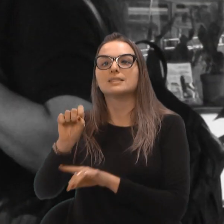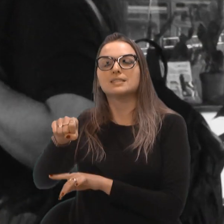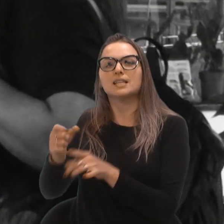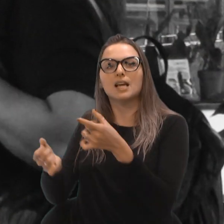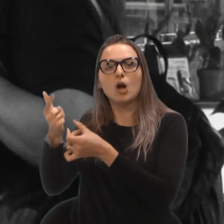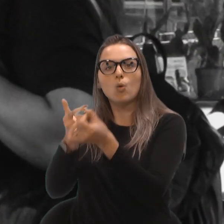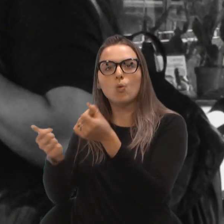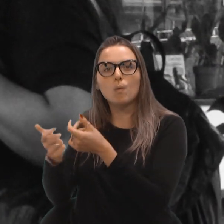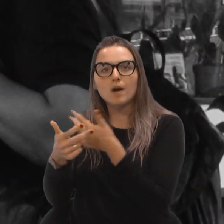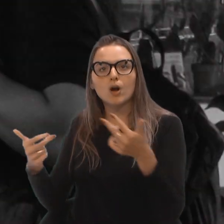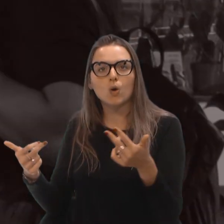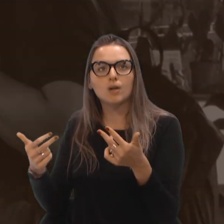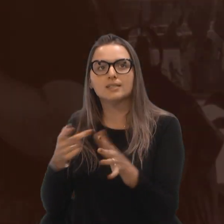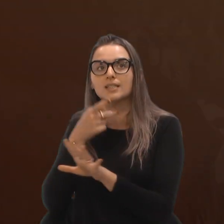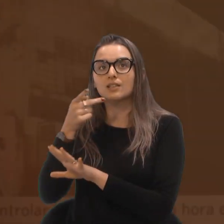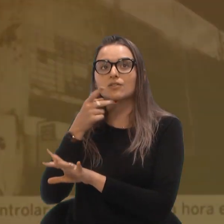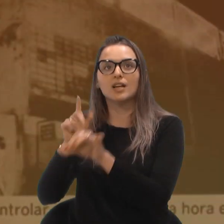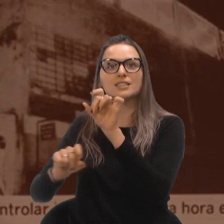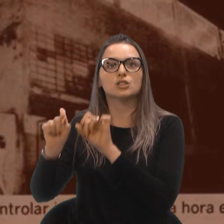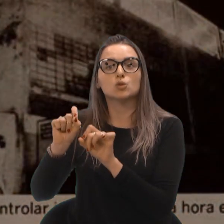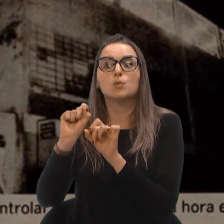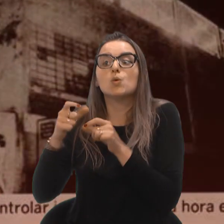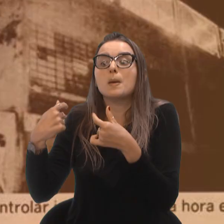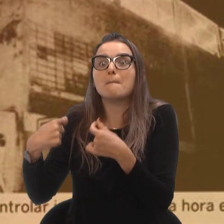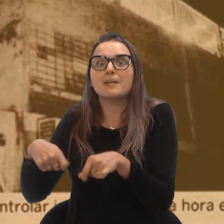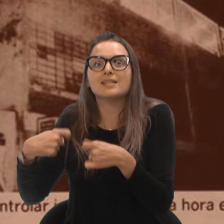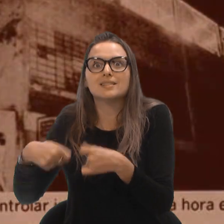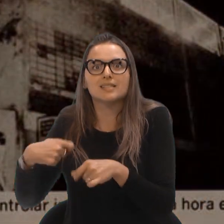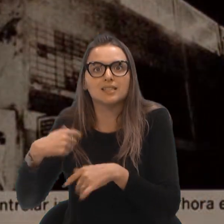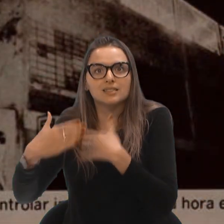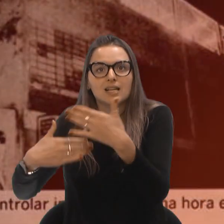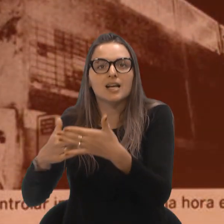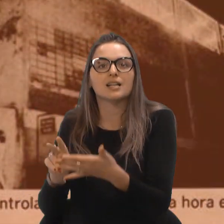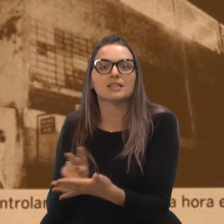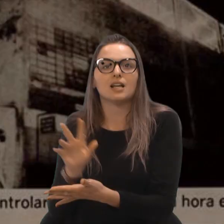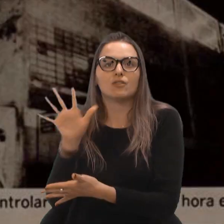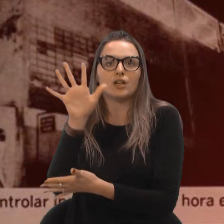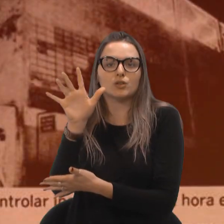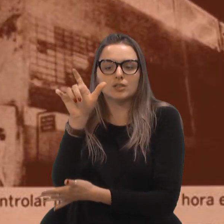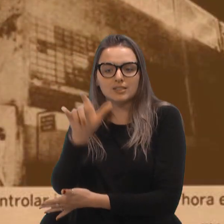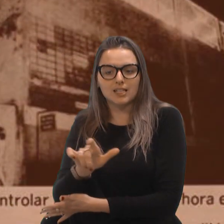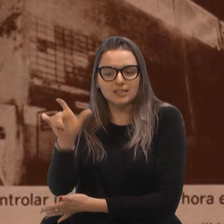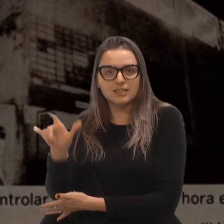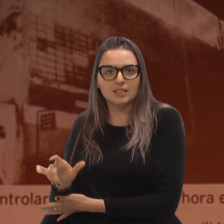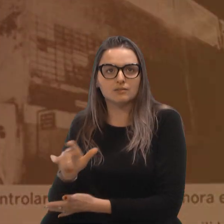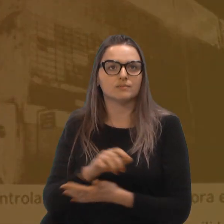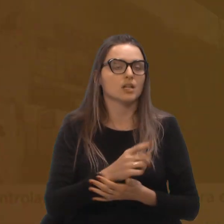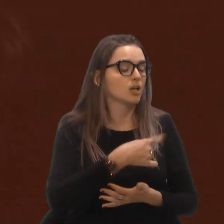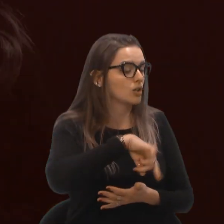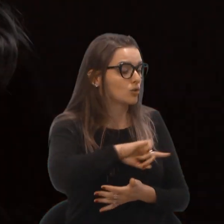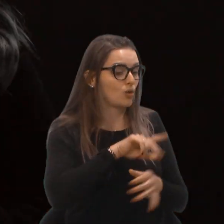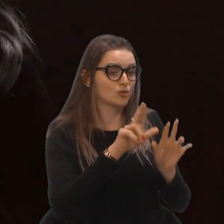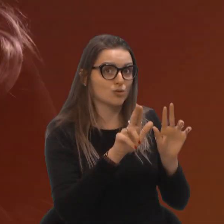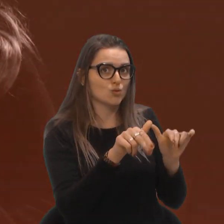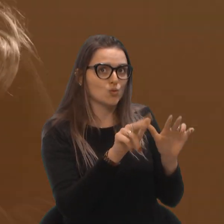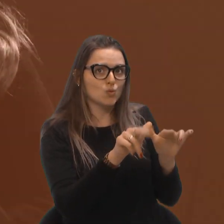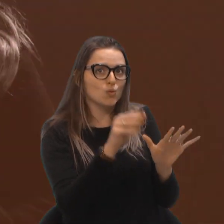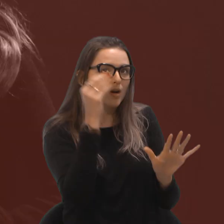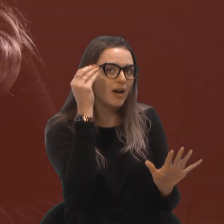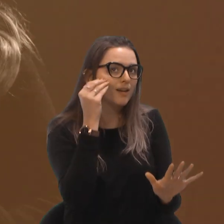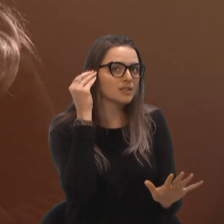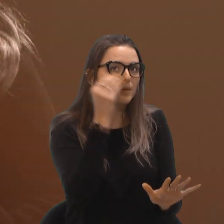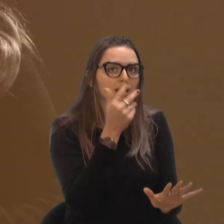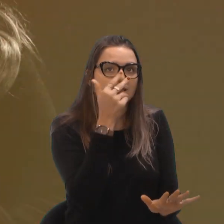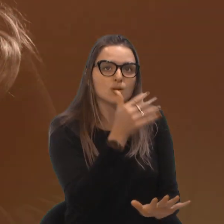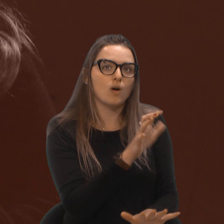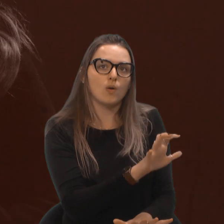sim, alguma coisa que falasse da absoluta necessidade da constante valorização do ser humano. Nós nunca tínhamos passado